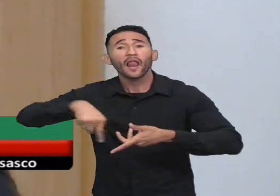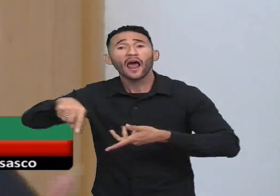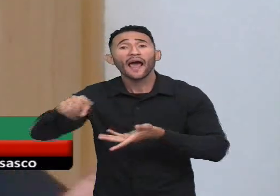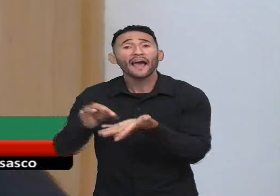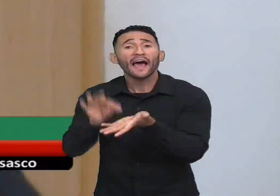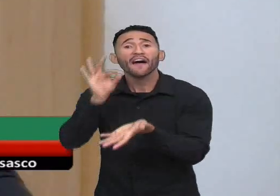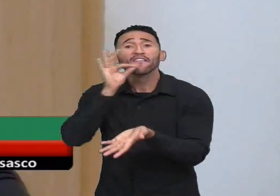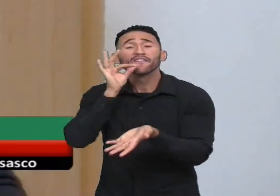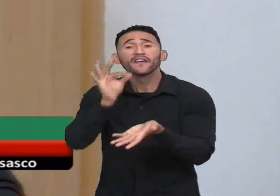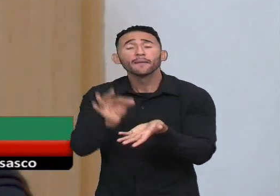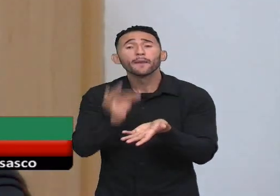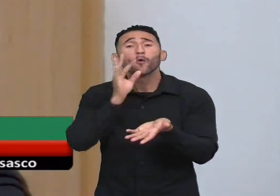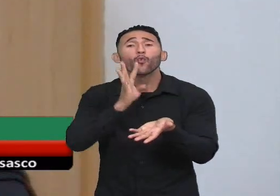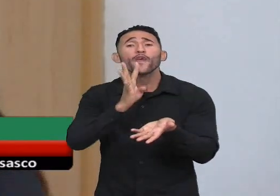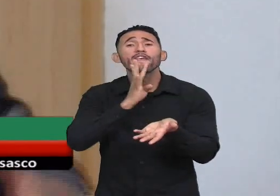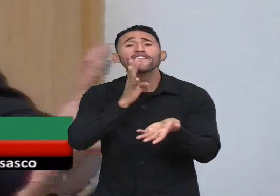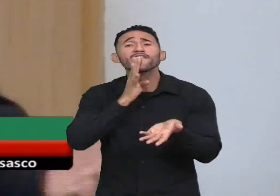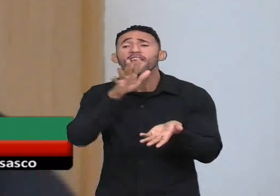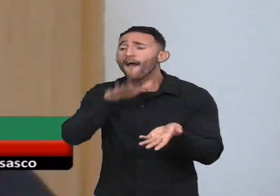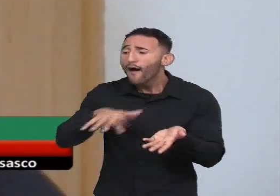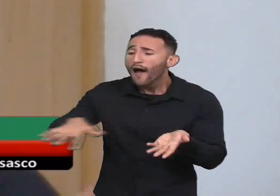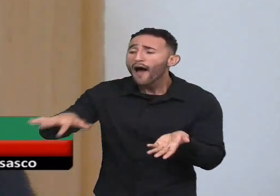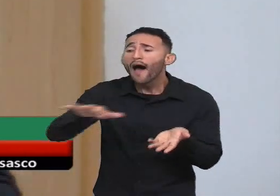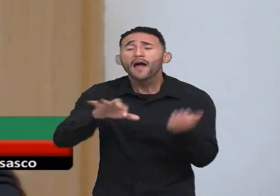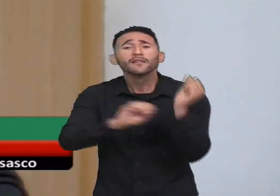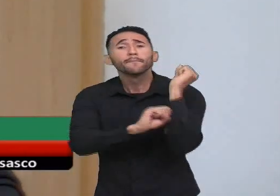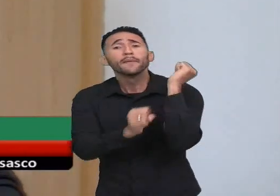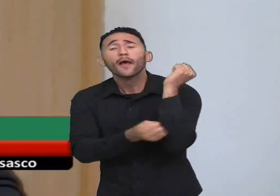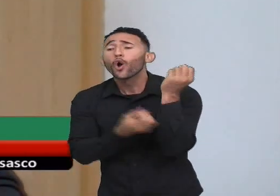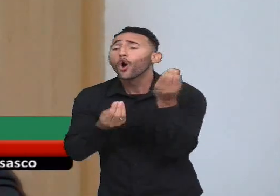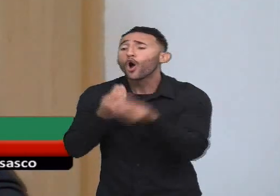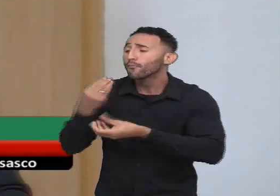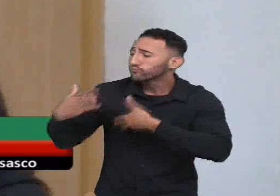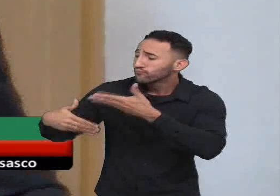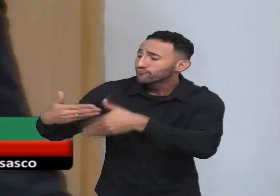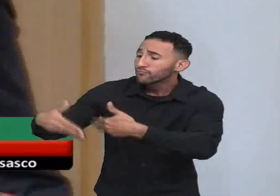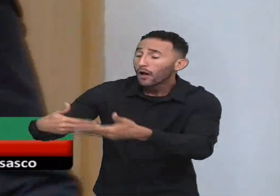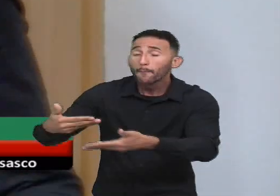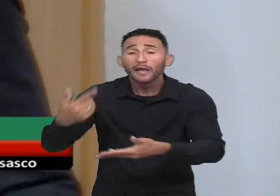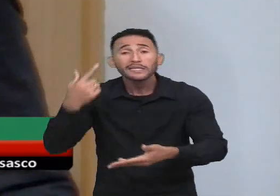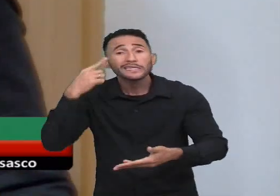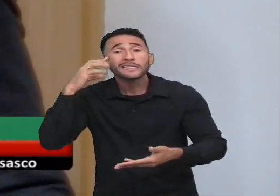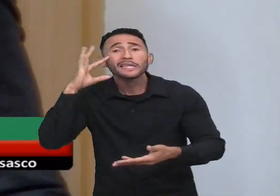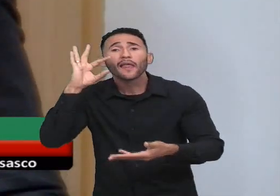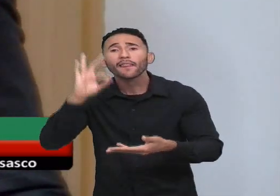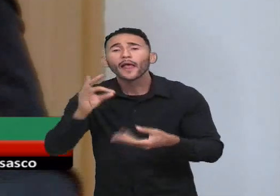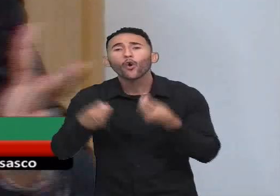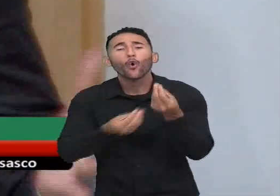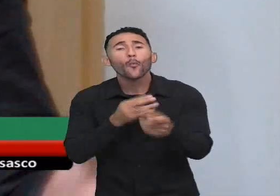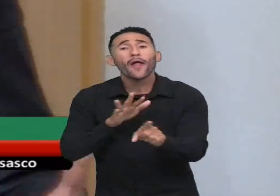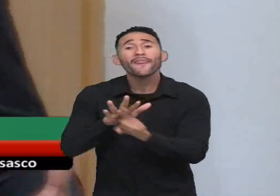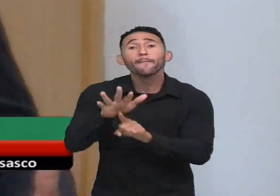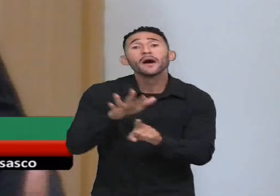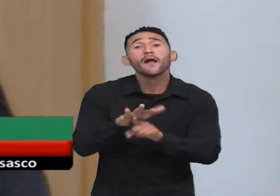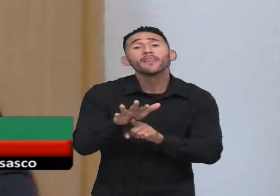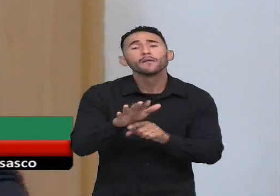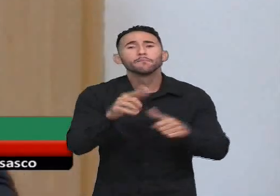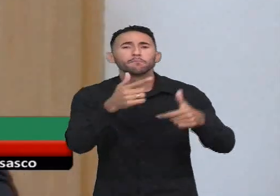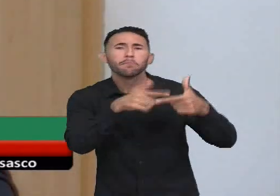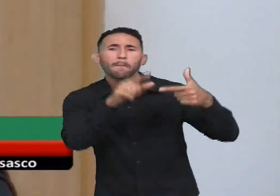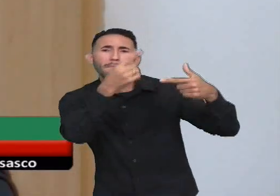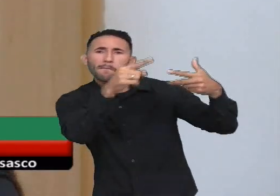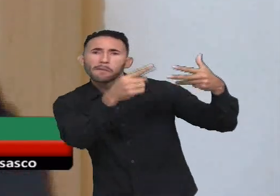para conhecer a Sabesp, para entender a demanda dos vereadores. Então, olha como é que é. De vez os vereadores ligarem para o